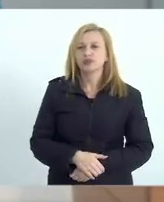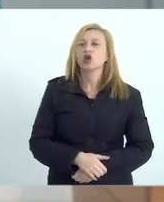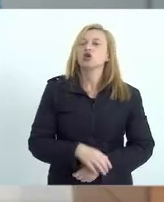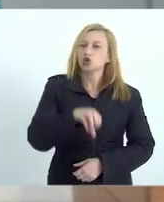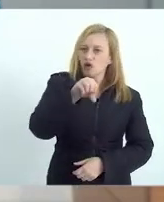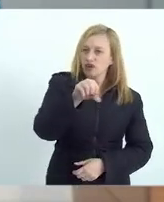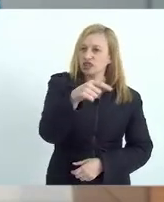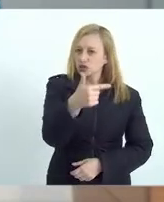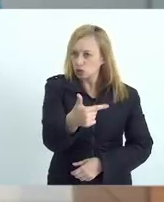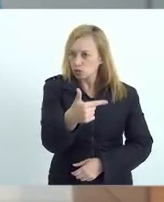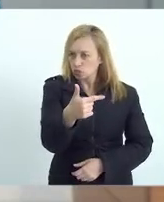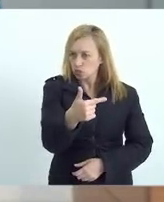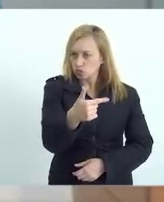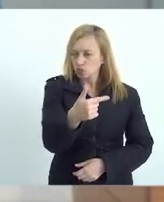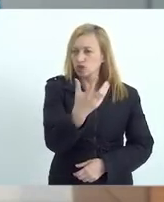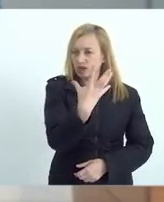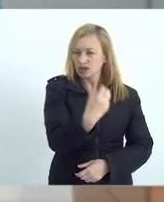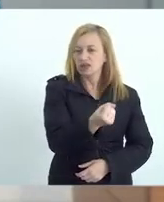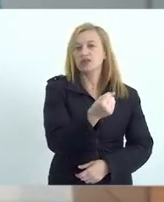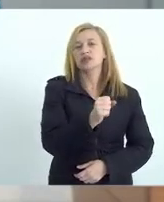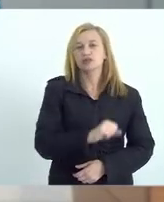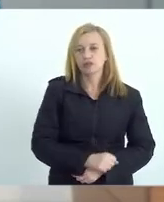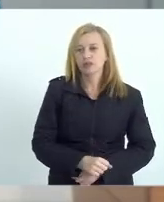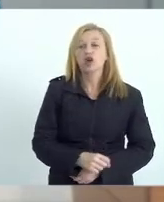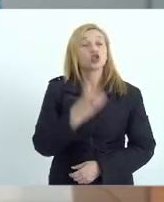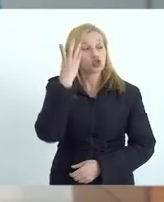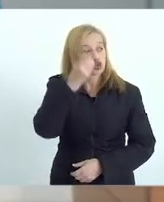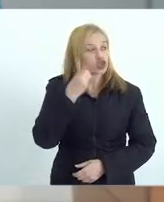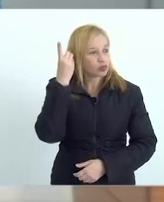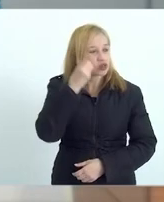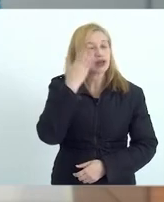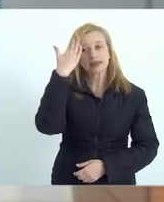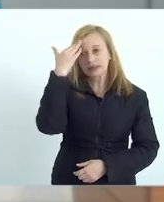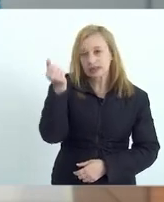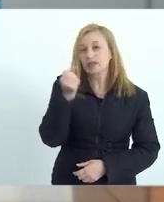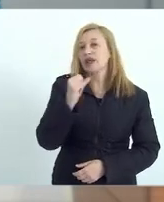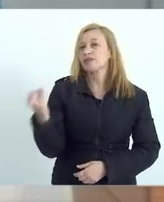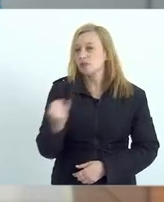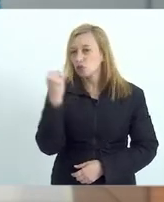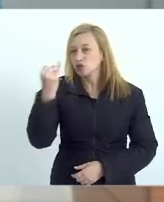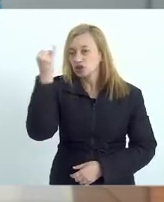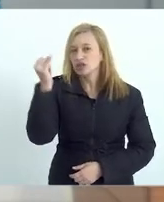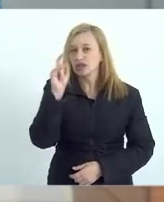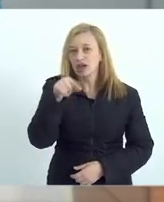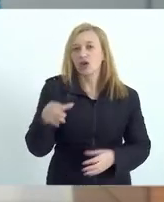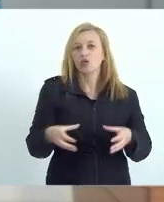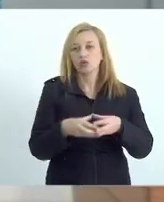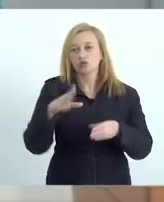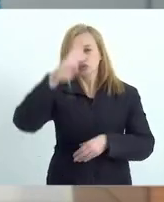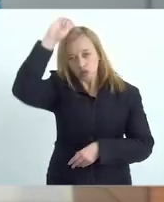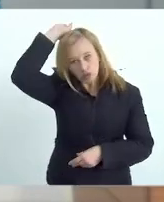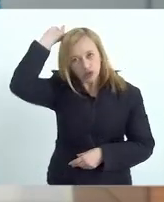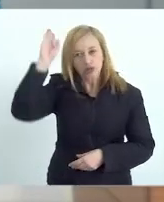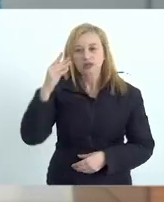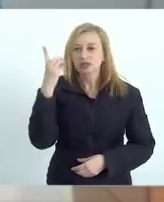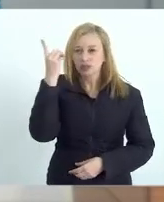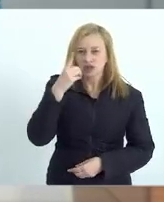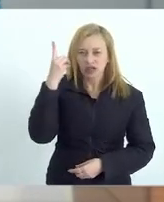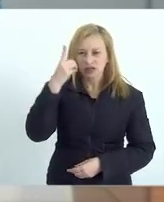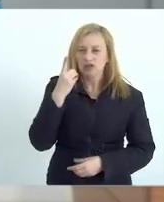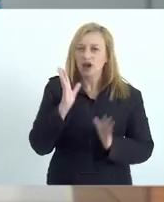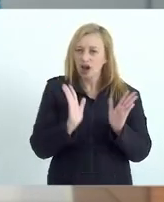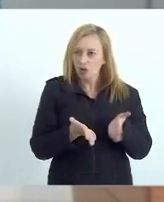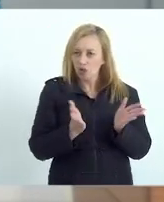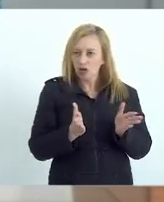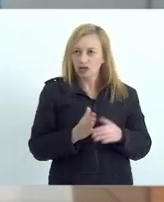noventa e dois por cento de aceitação público e os deputados sabem da importância que é o corpo de bombeiros Deputado